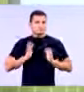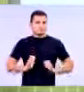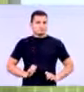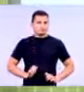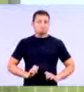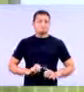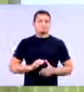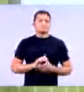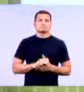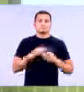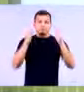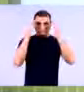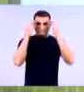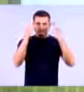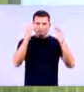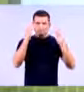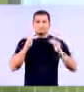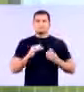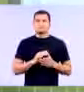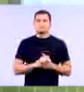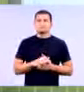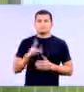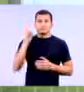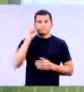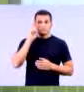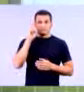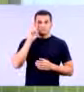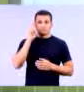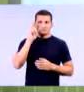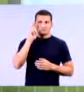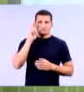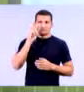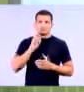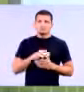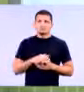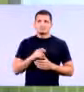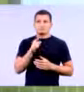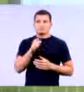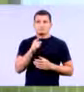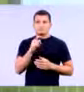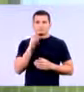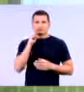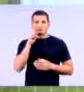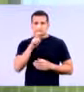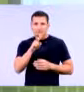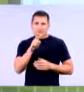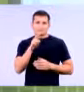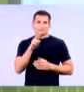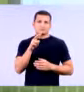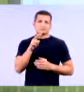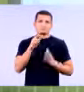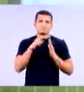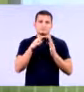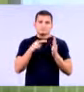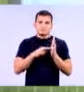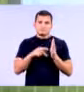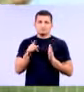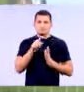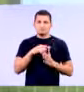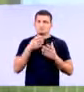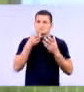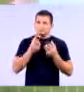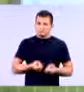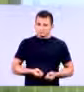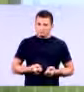com relação a esses preceitos. Lembrando que, se você observar esses preceitos, você está assumindo um